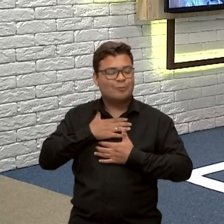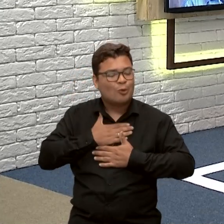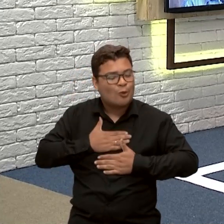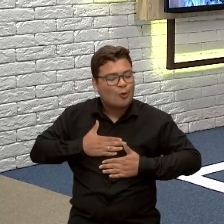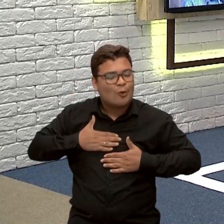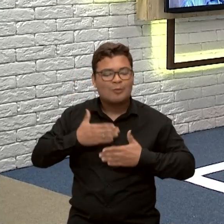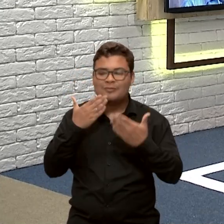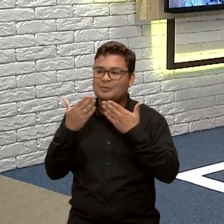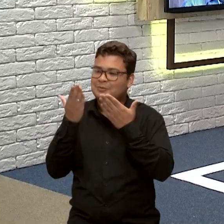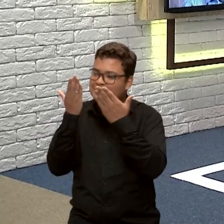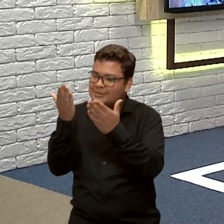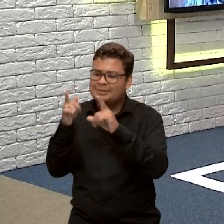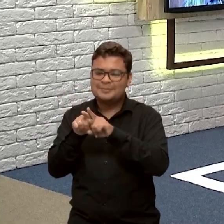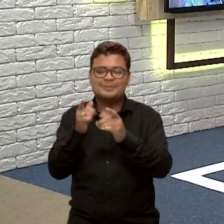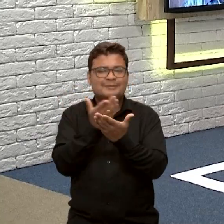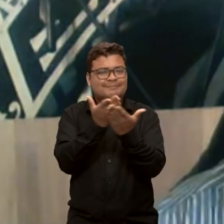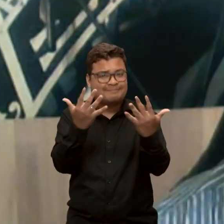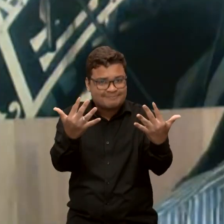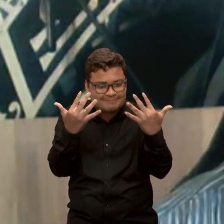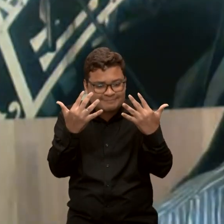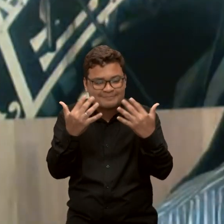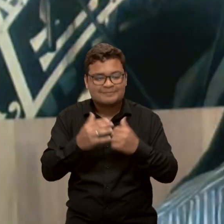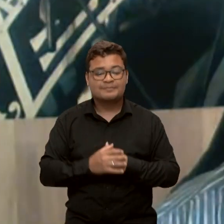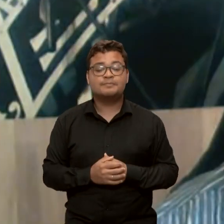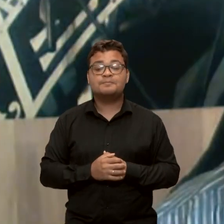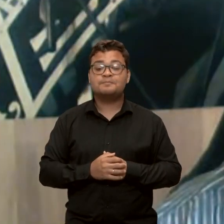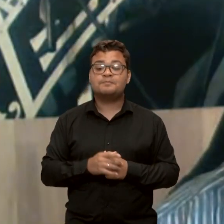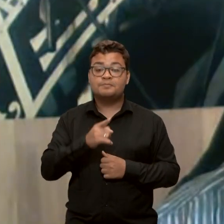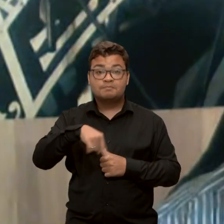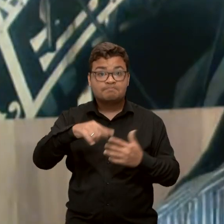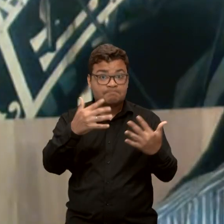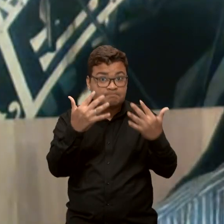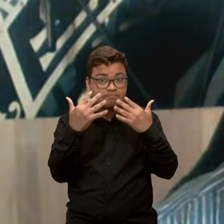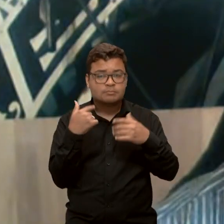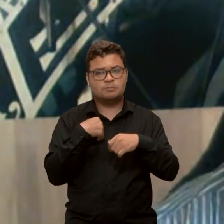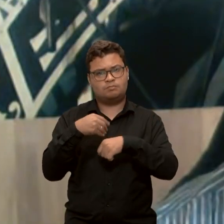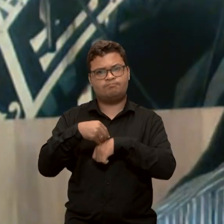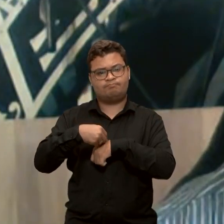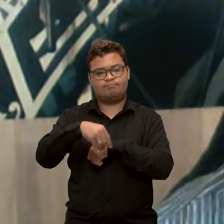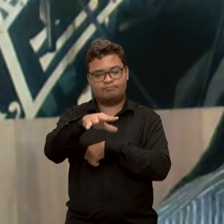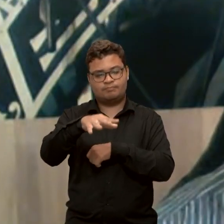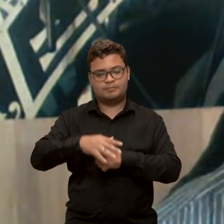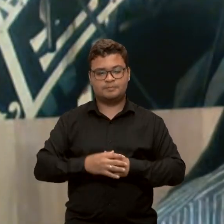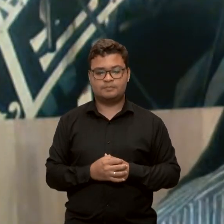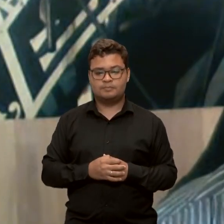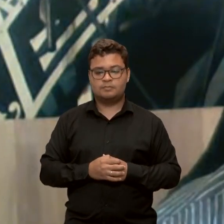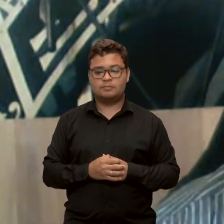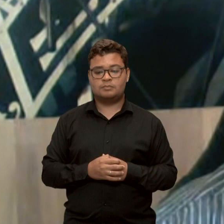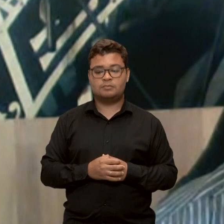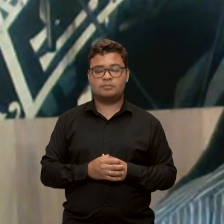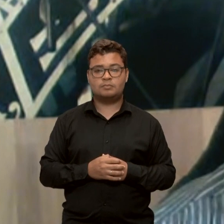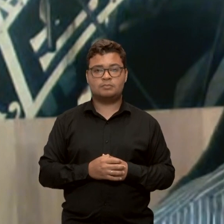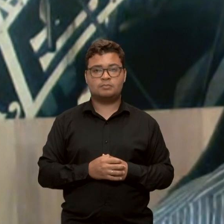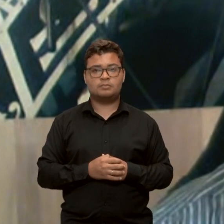sobre várias doenças aí que são, infelizmente, né, recorrentes, incidentes aqui no estado e no